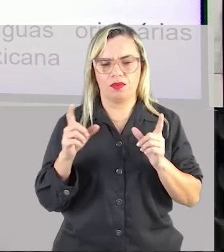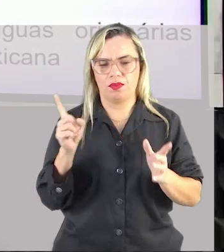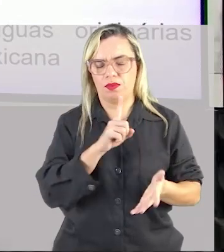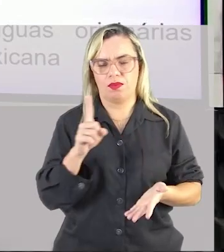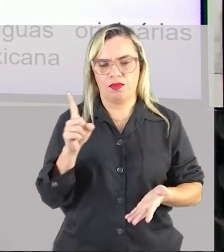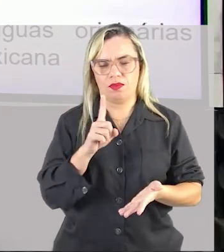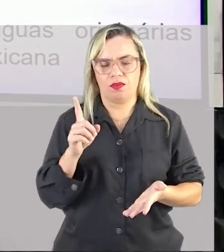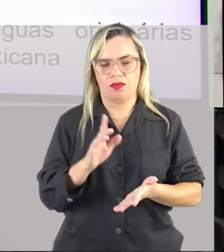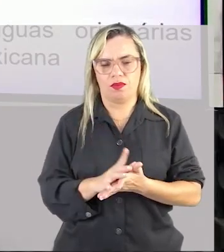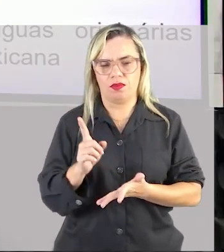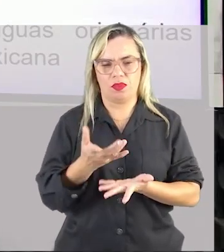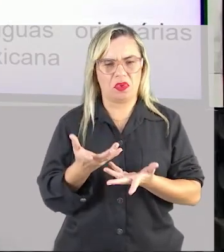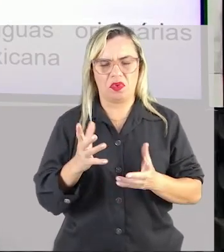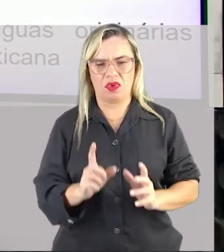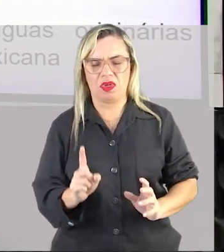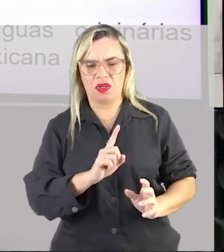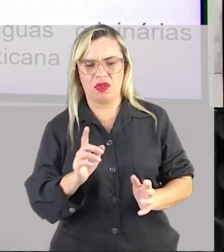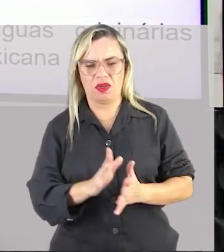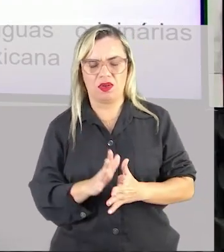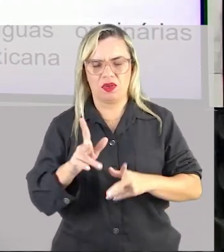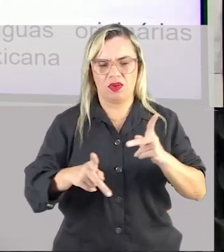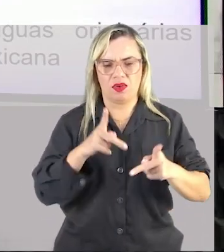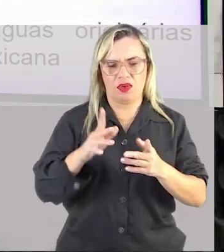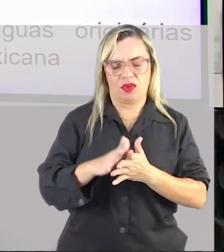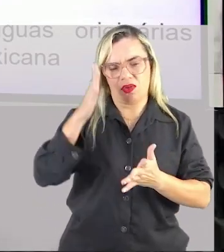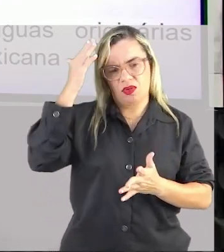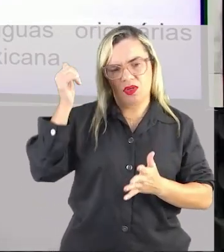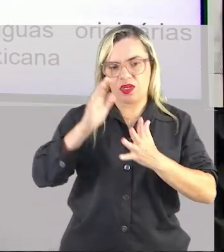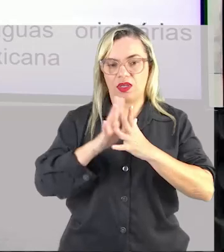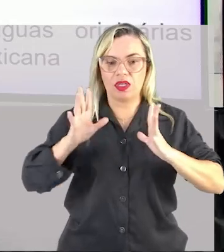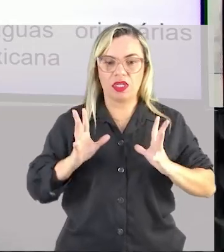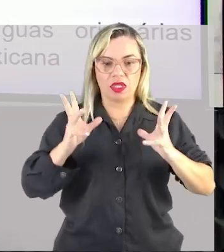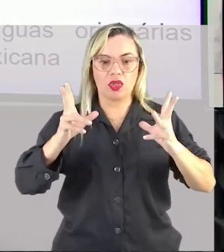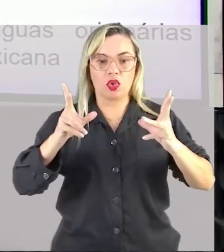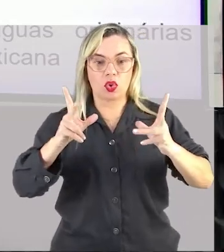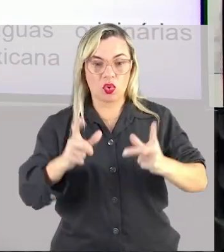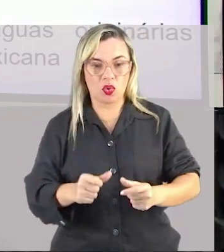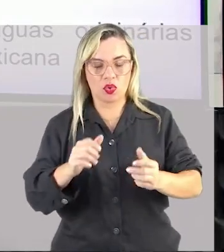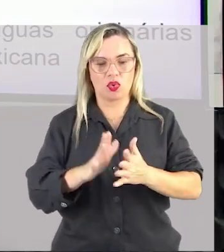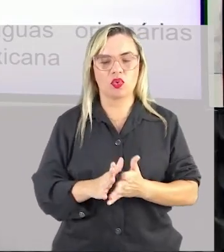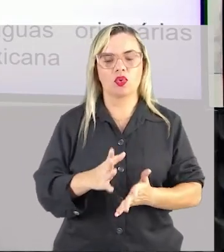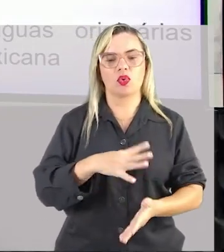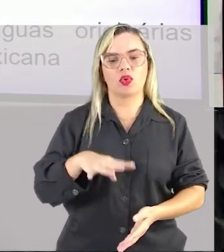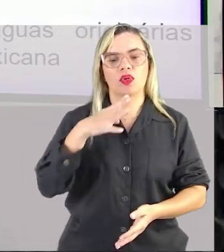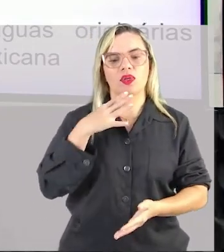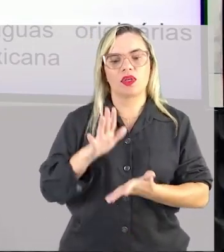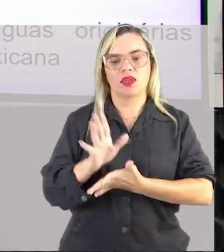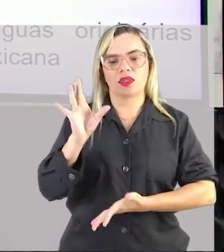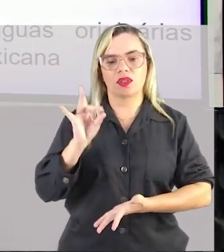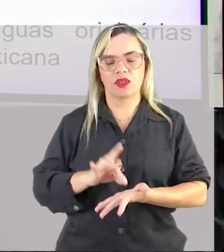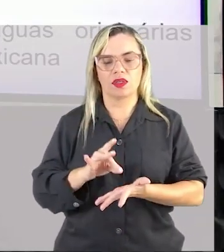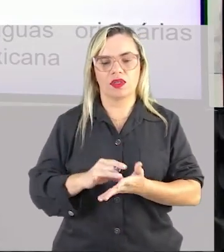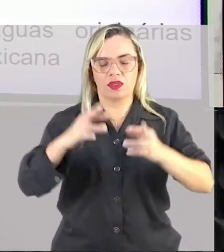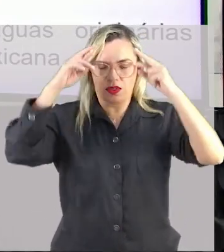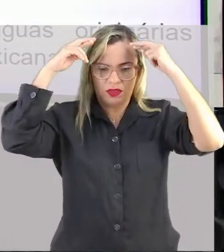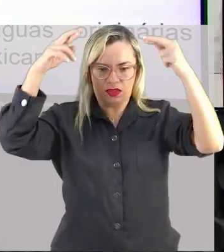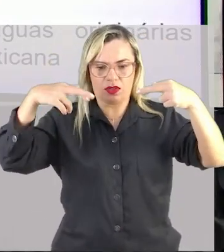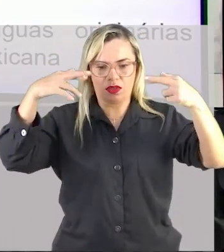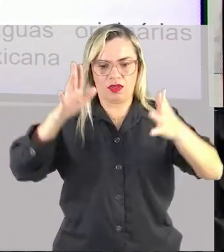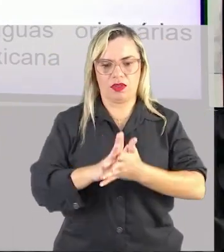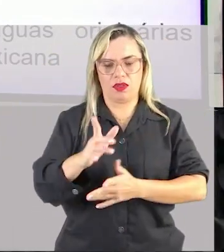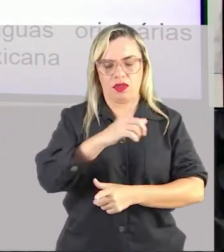ameríndias? Não. Ele não quer questionar se o povo sabe. Ele diz que todos conhecem, né? Respeitamos. Destacar o papel dos